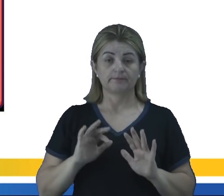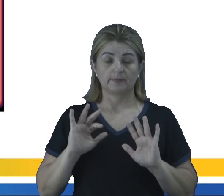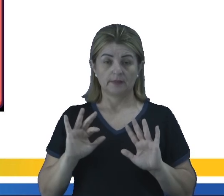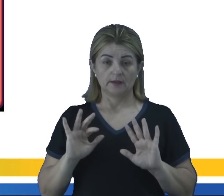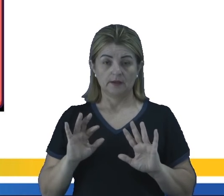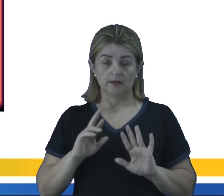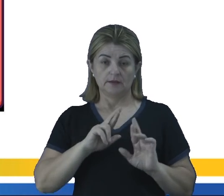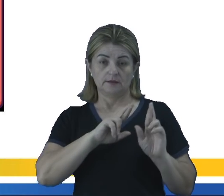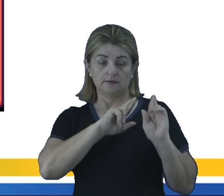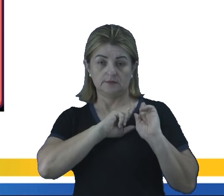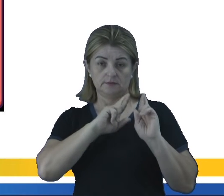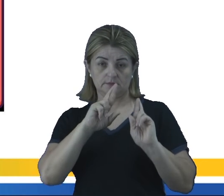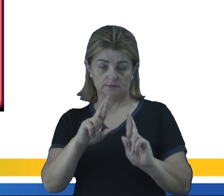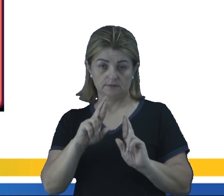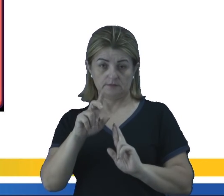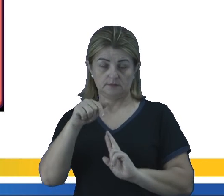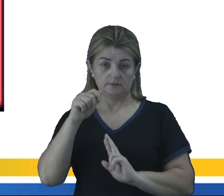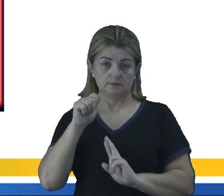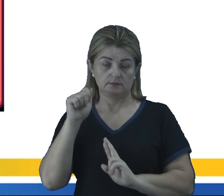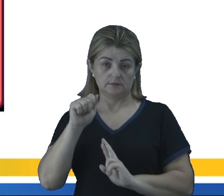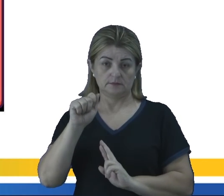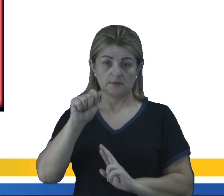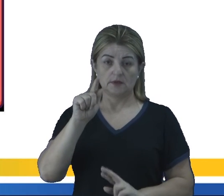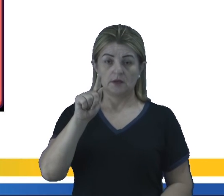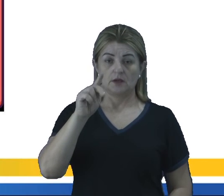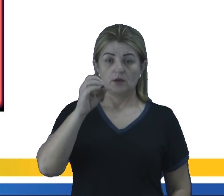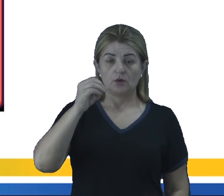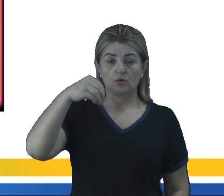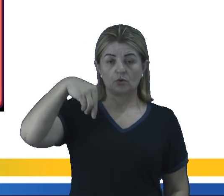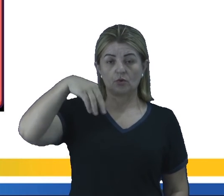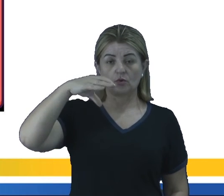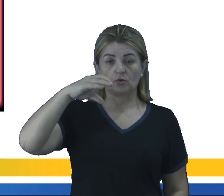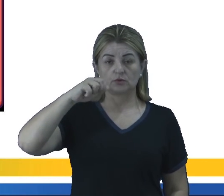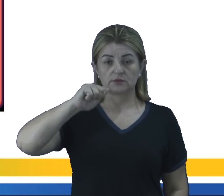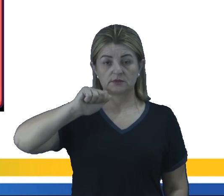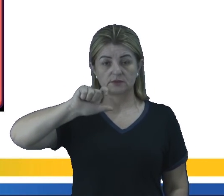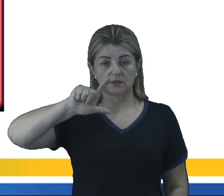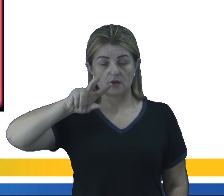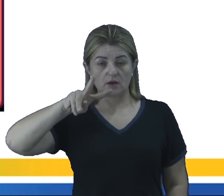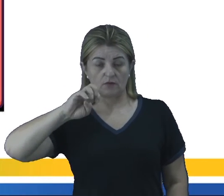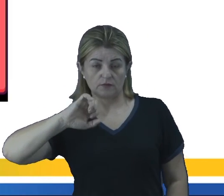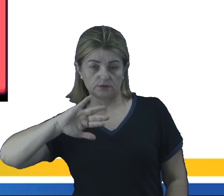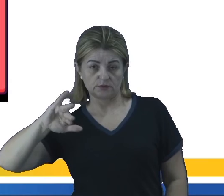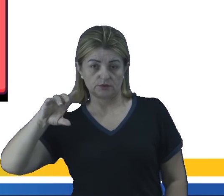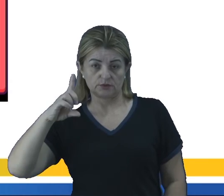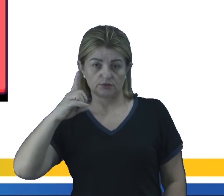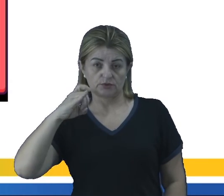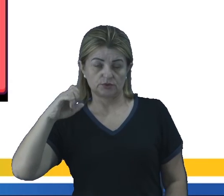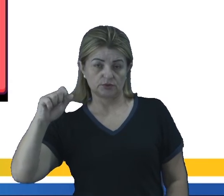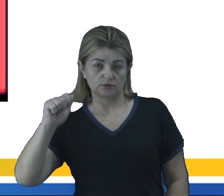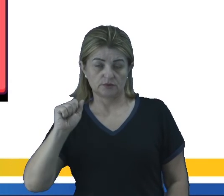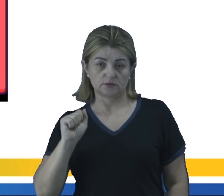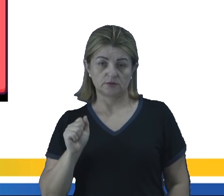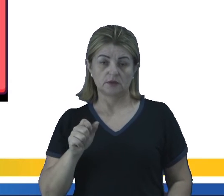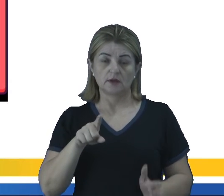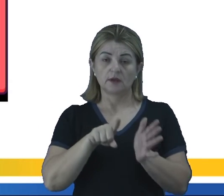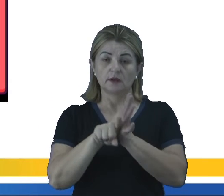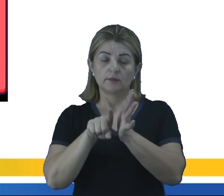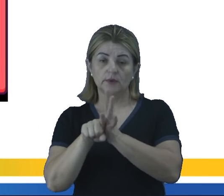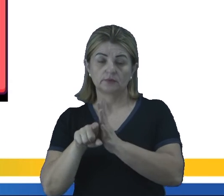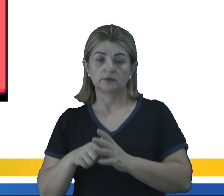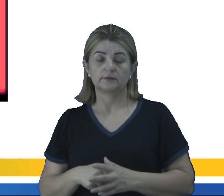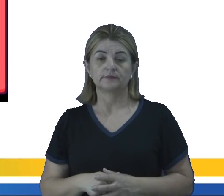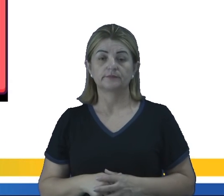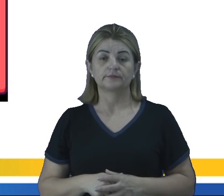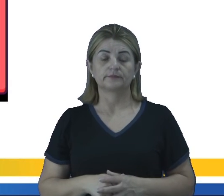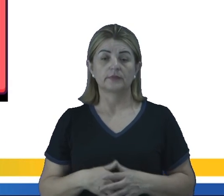a escrita. O romantismo assume um papel revolucionário, ou ia pelo lado da depressão ali e buscava